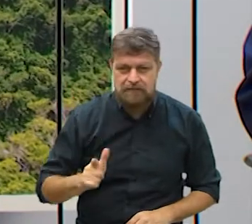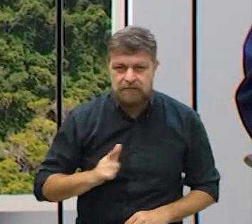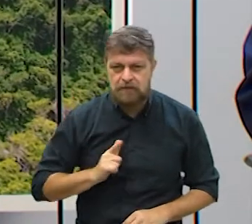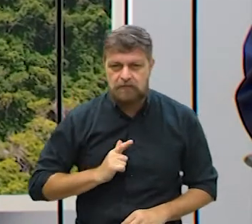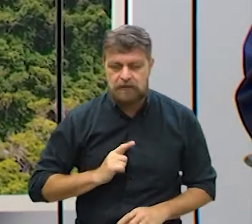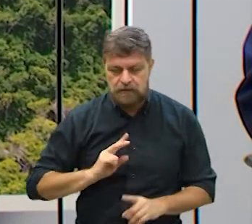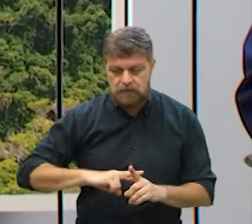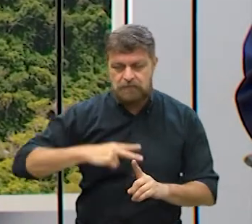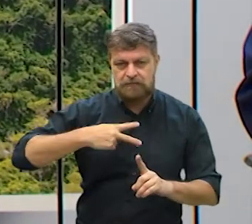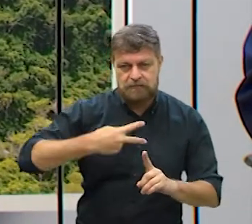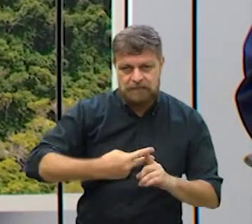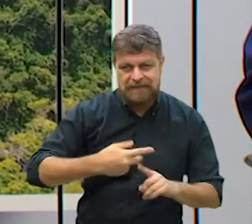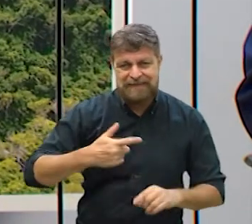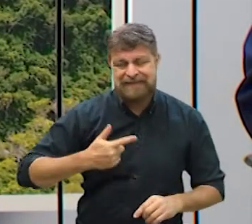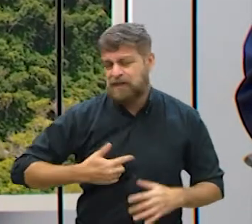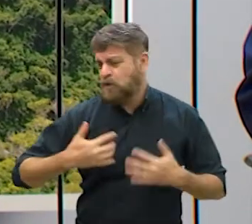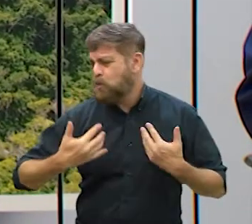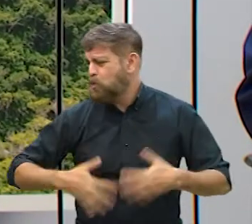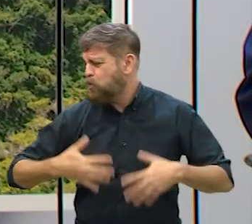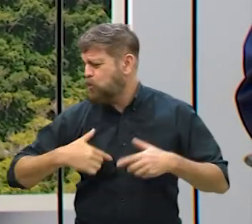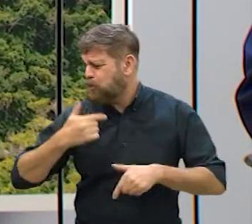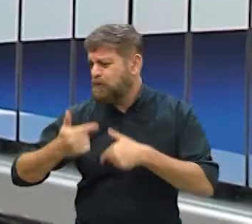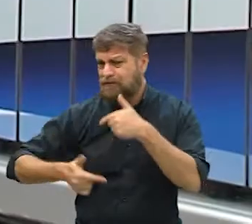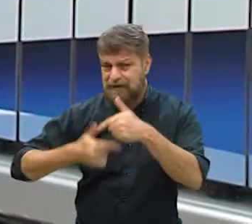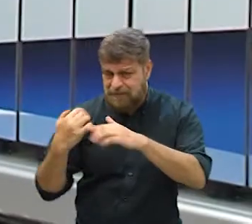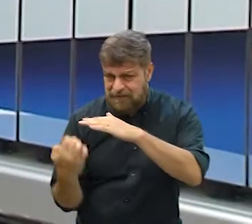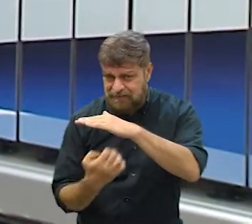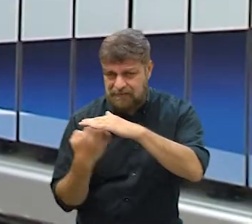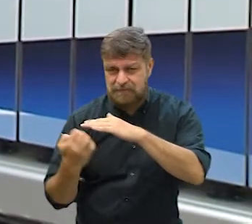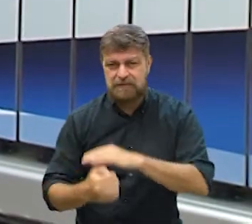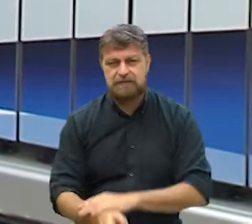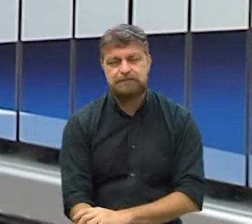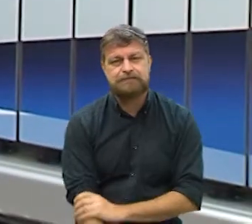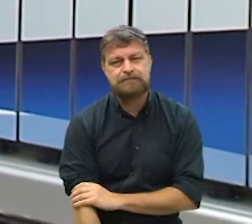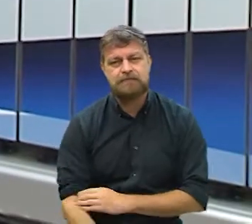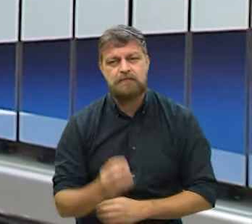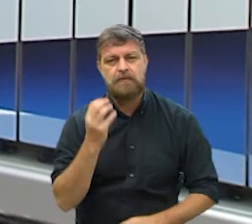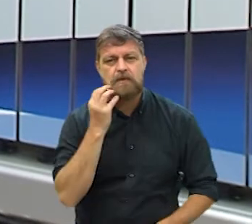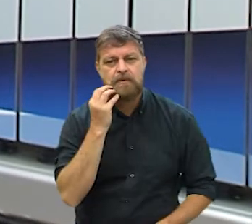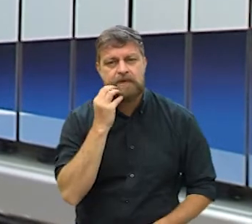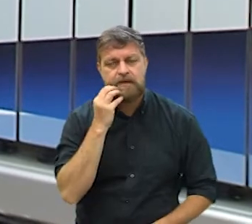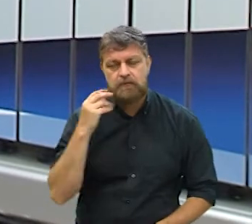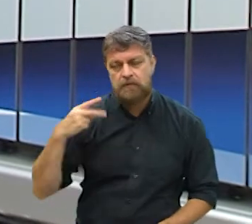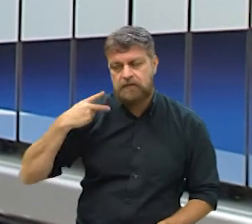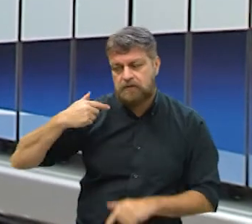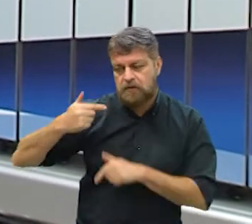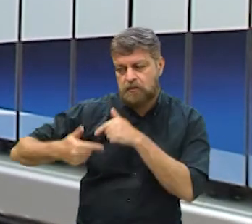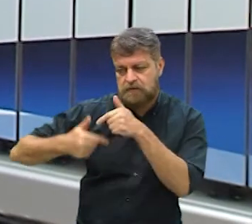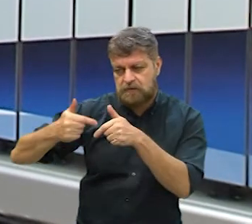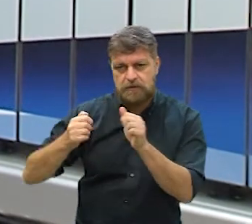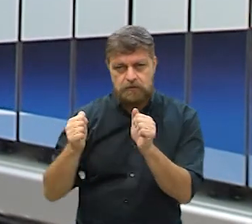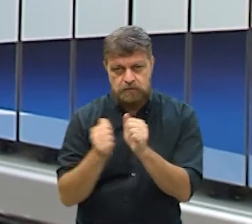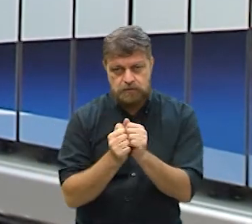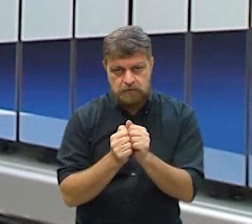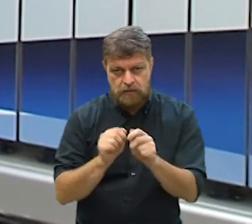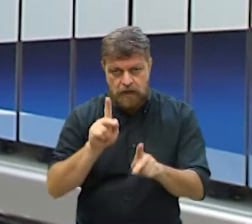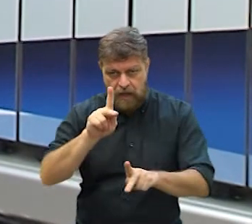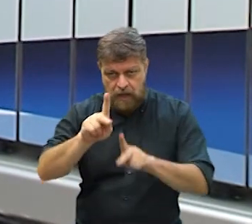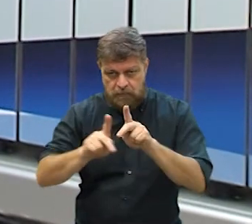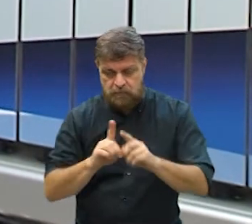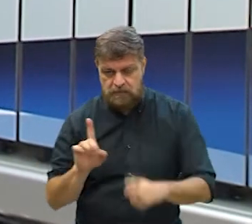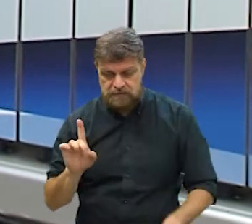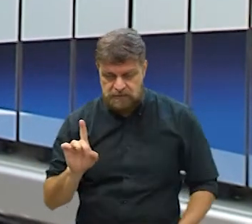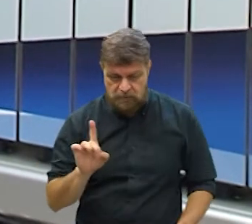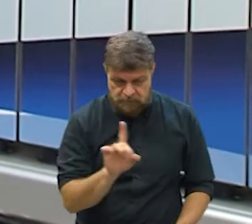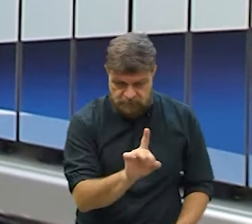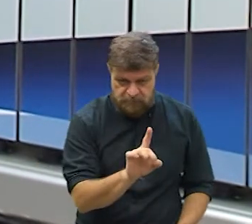12 meses, porque é muita coisa o que eles fazem. Igor Diego, esse trabalho dos parlamentares e a população chega até você,